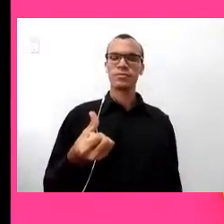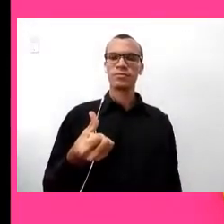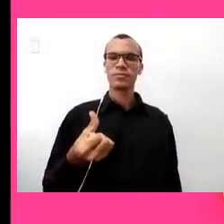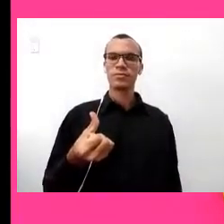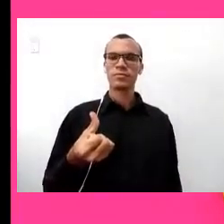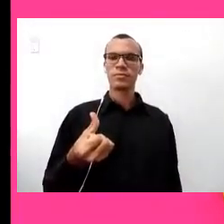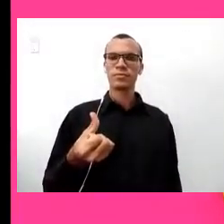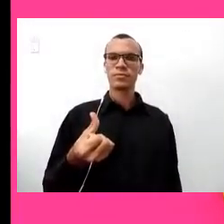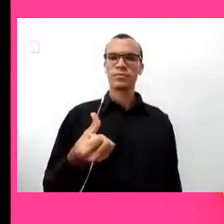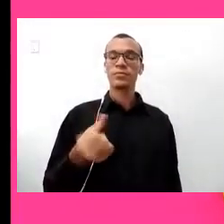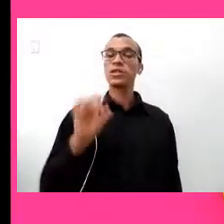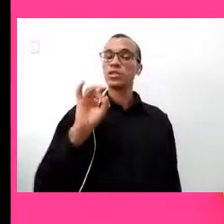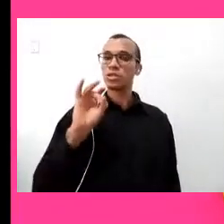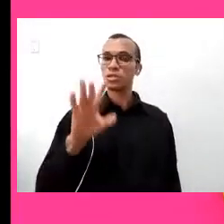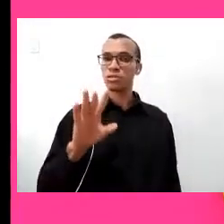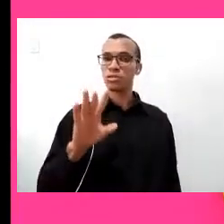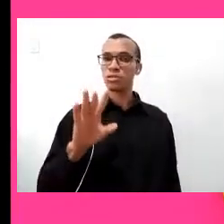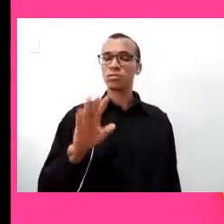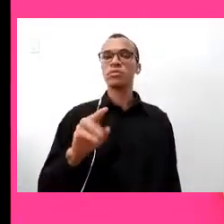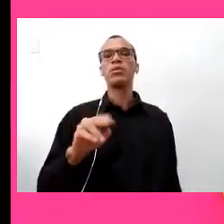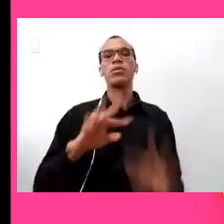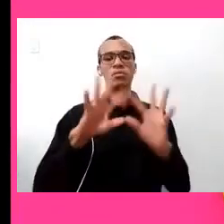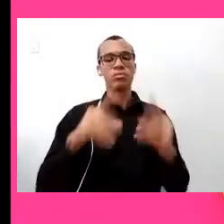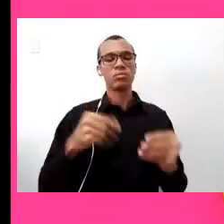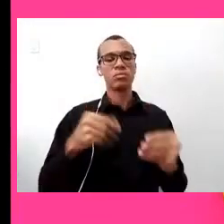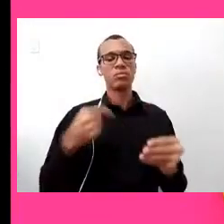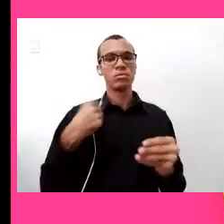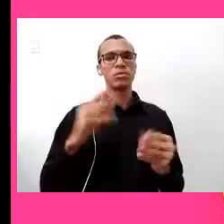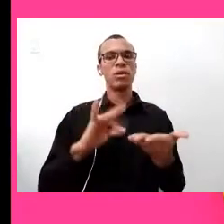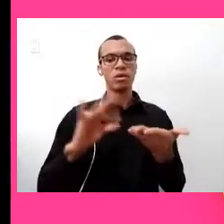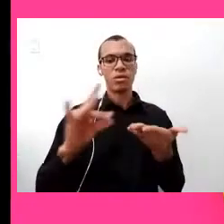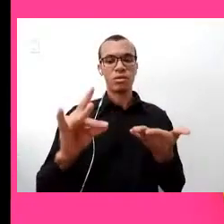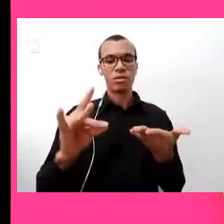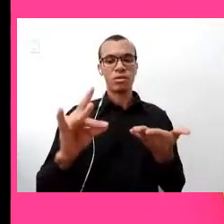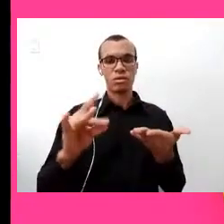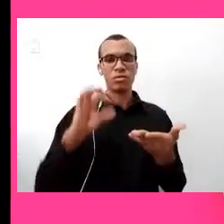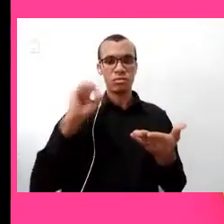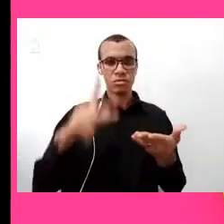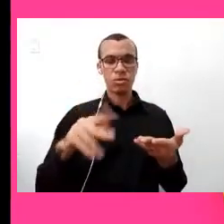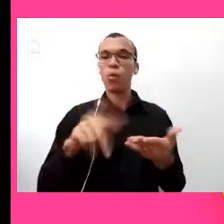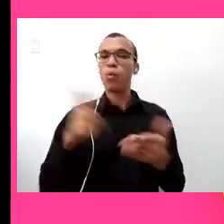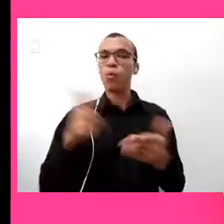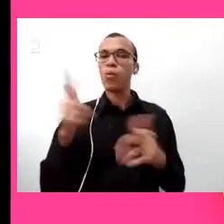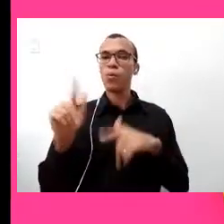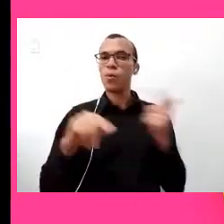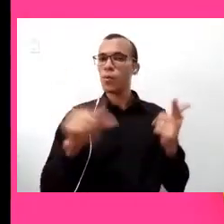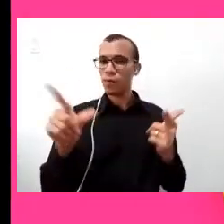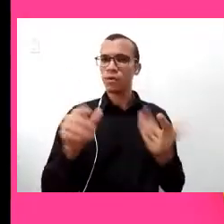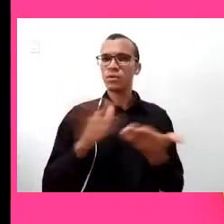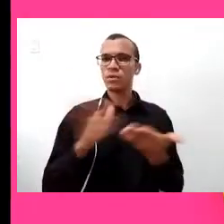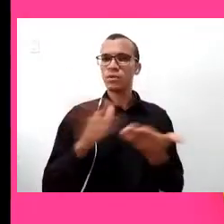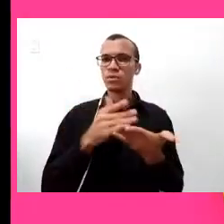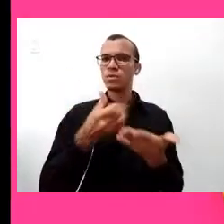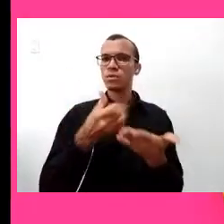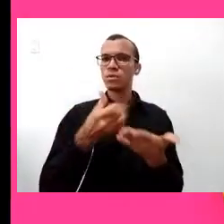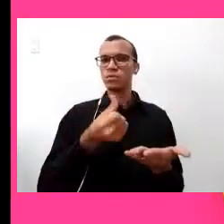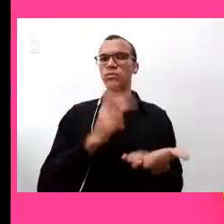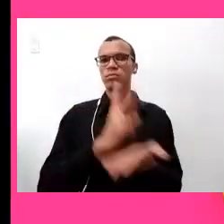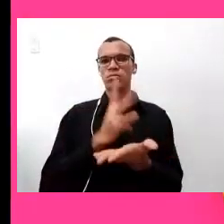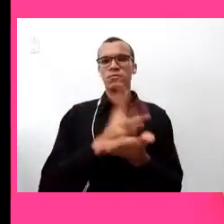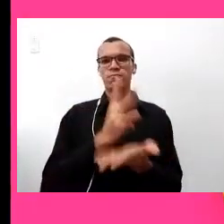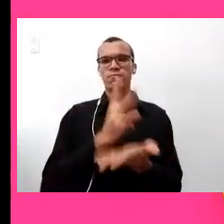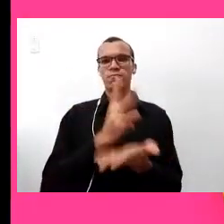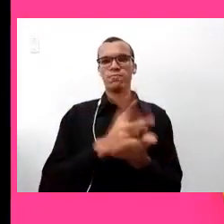Só o objeto que eu vou colar, tá? Os outros objetos da página 6, eu mantenho eles ali. Eu não tiro.